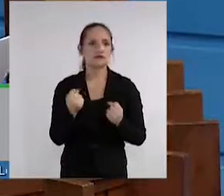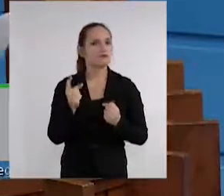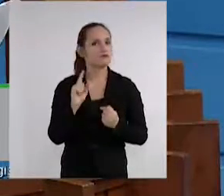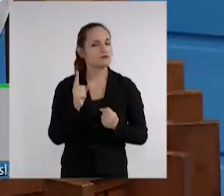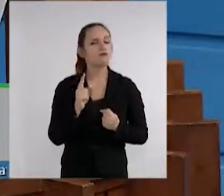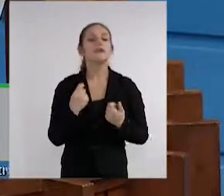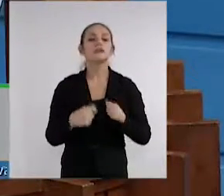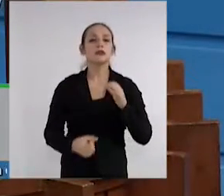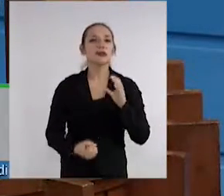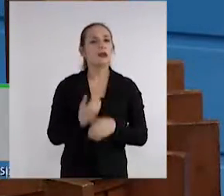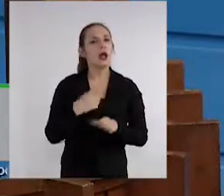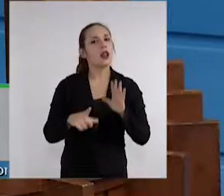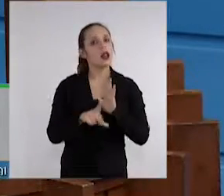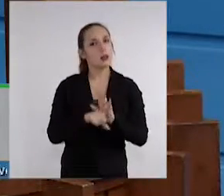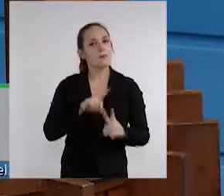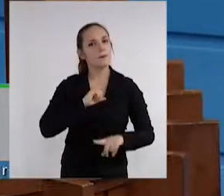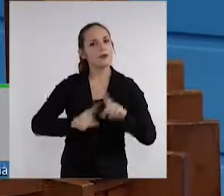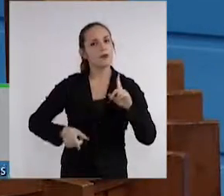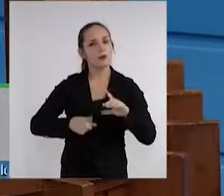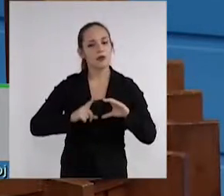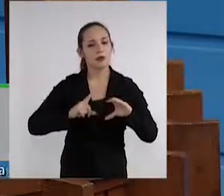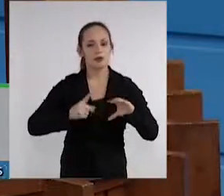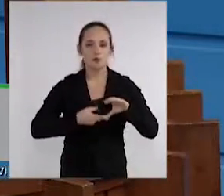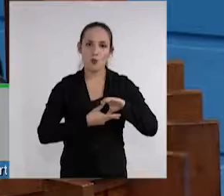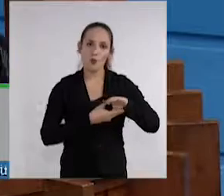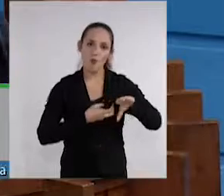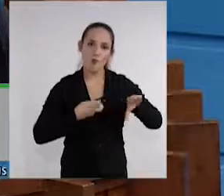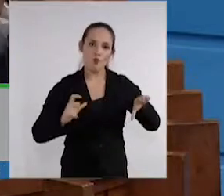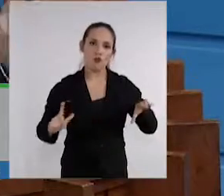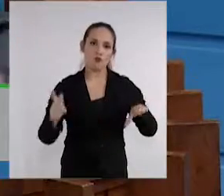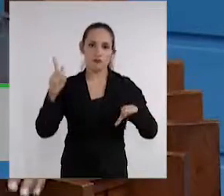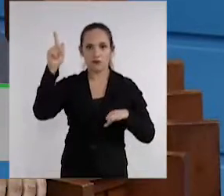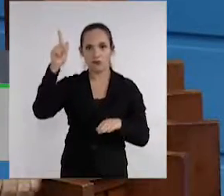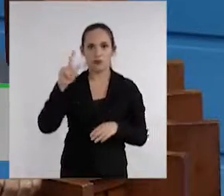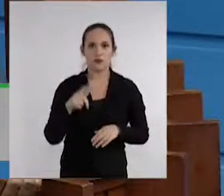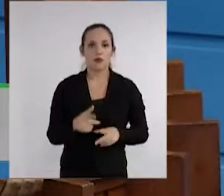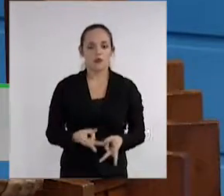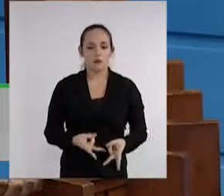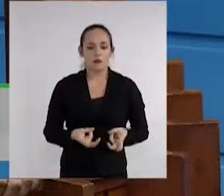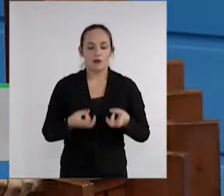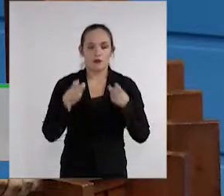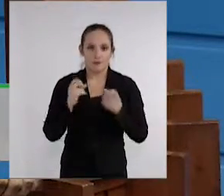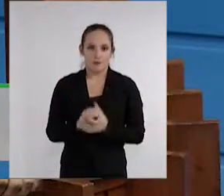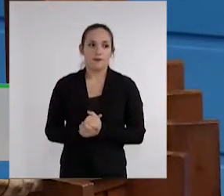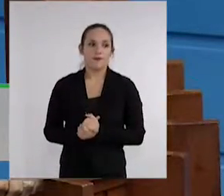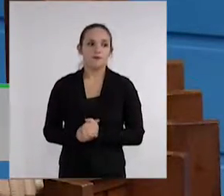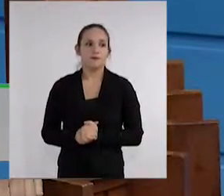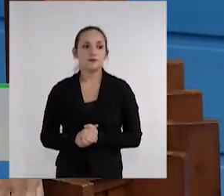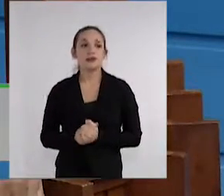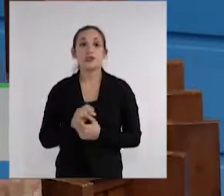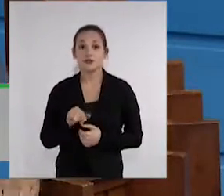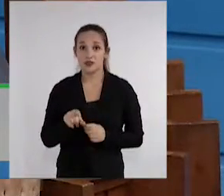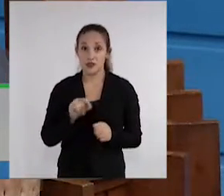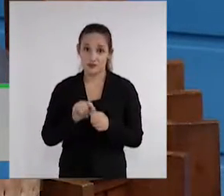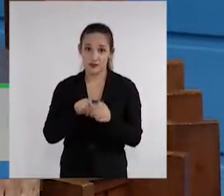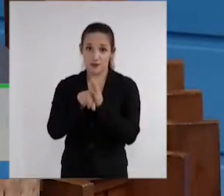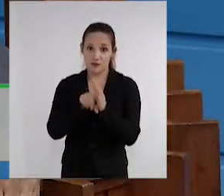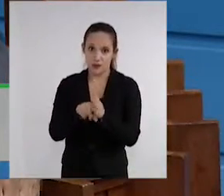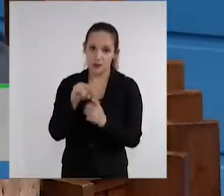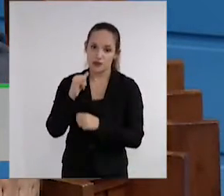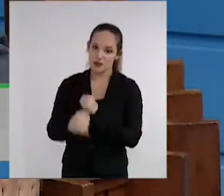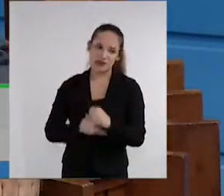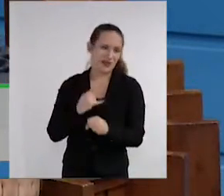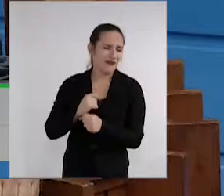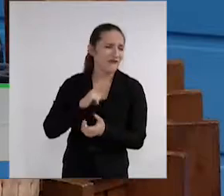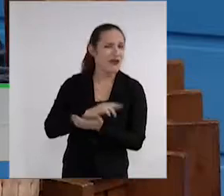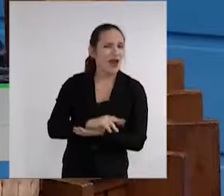que legisle nesse sentido. E aqui outras matérias que nós temos, e aí quem quiser pesquisa na internet que vai encontrar uma infinidade